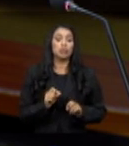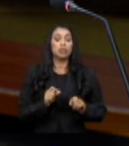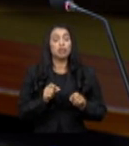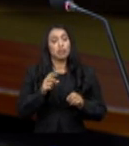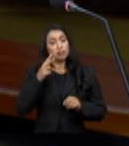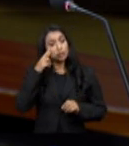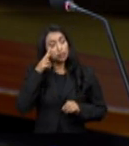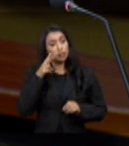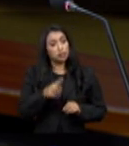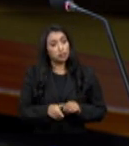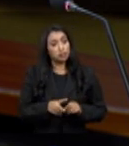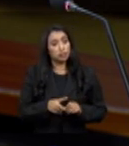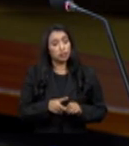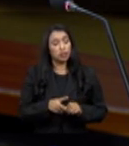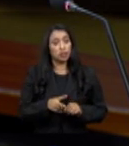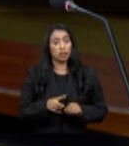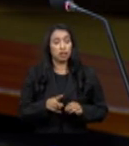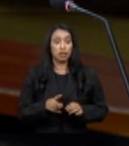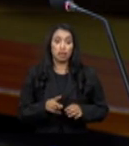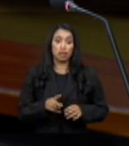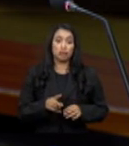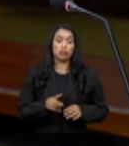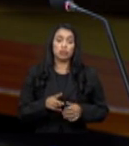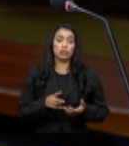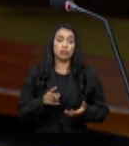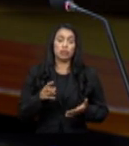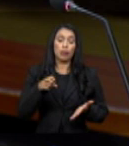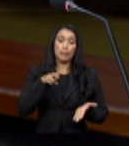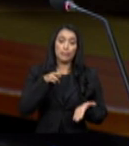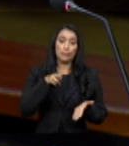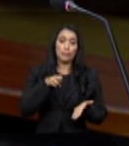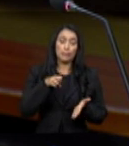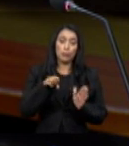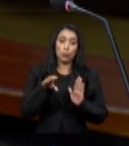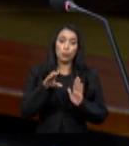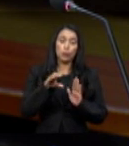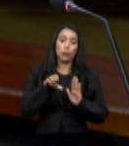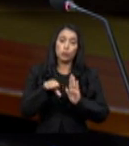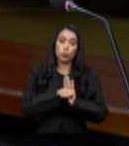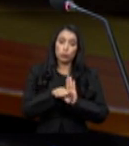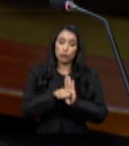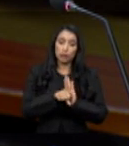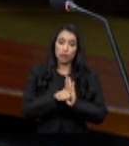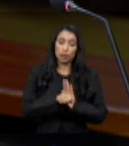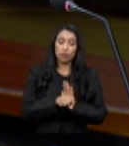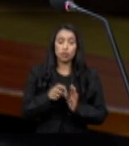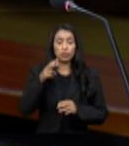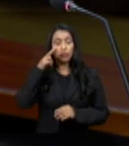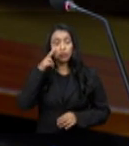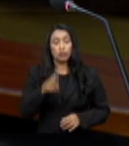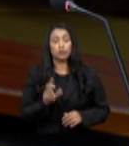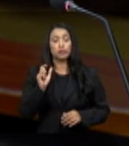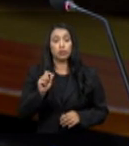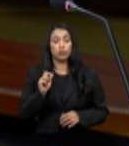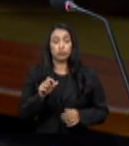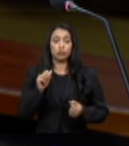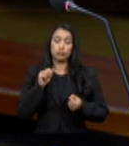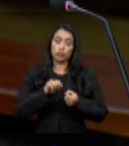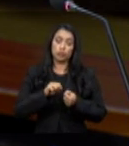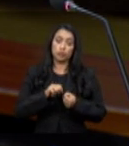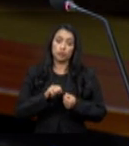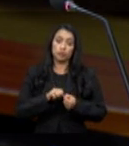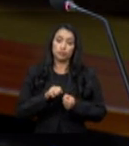específicos determinados delitos determinados delitos ou condenados por ser as marcas